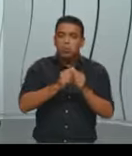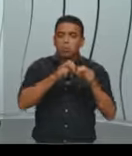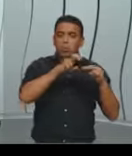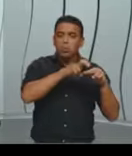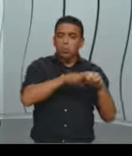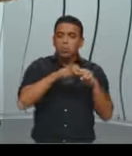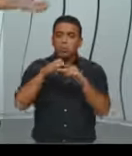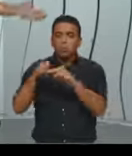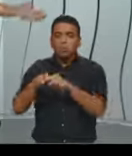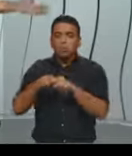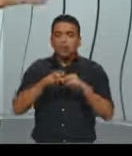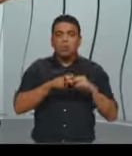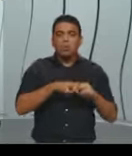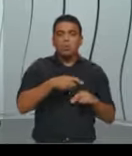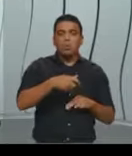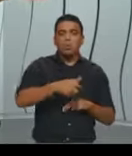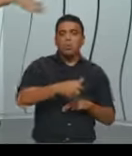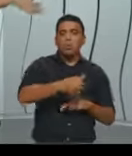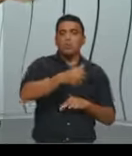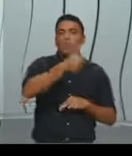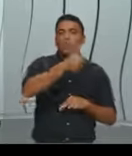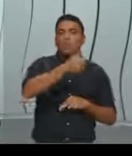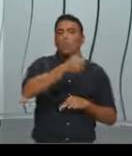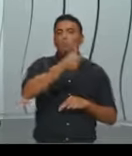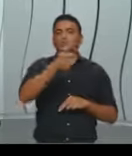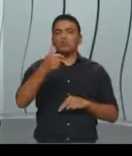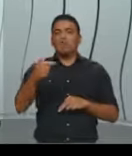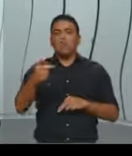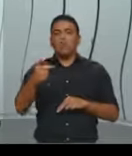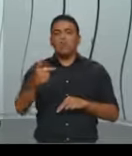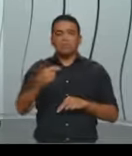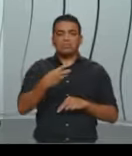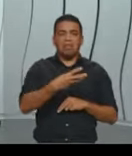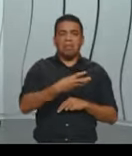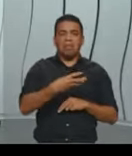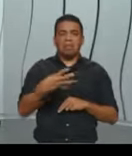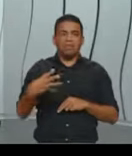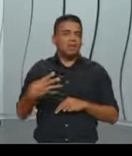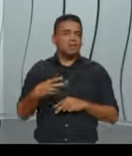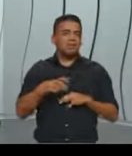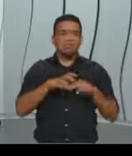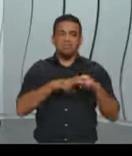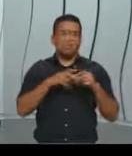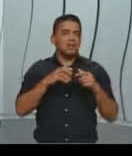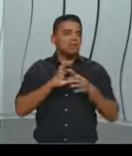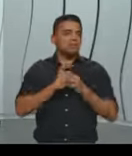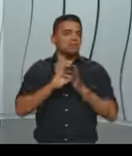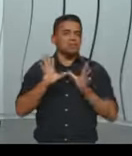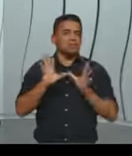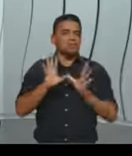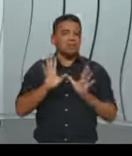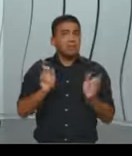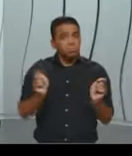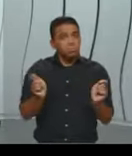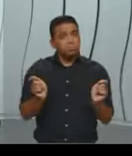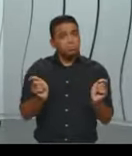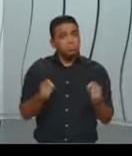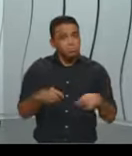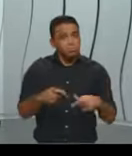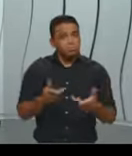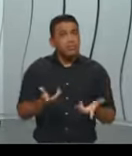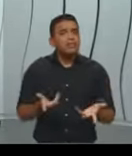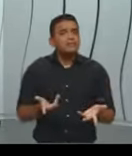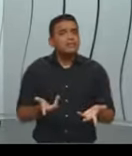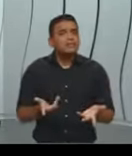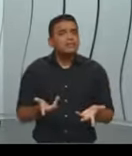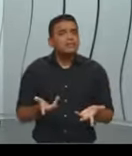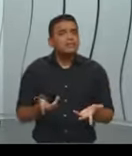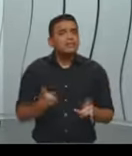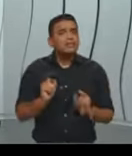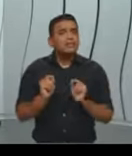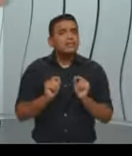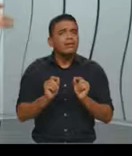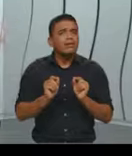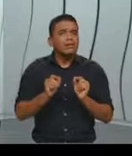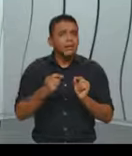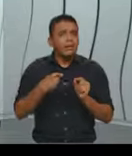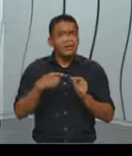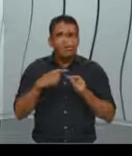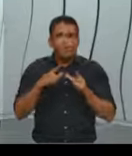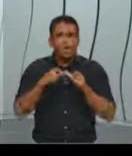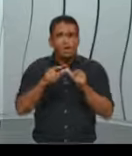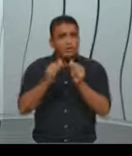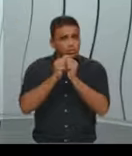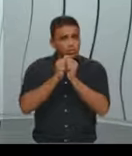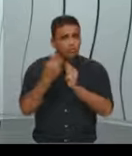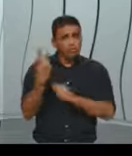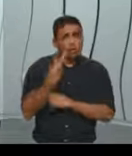que aí vai sentar na cadeira 1, poltrona 2, opa, só tem uma possibilidade mesmo. Só uma, porque eu vou viajar com